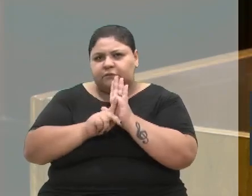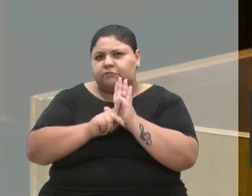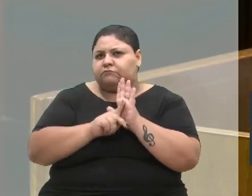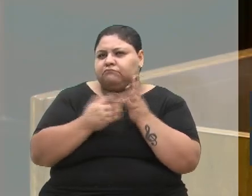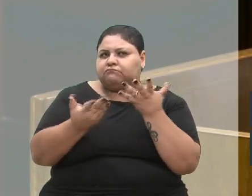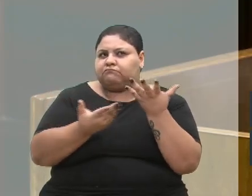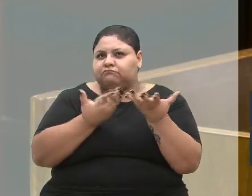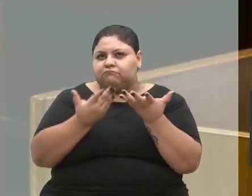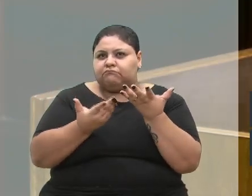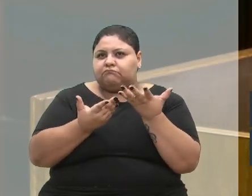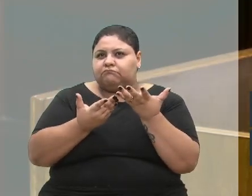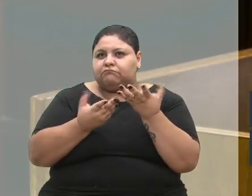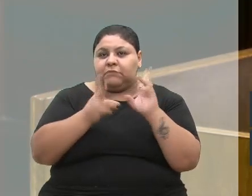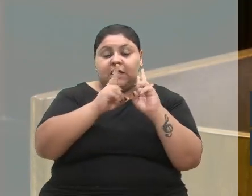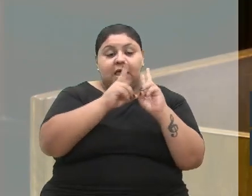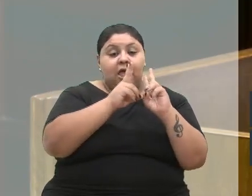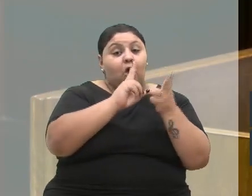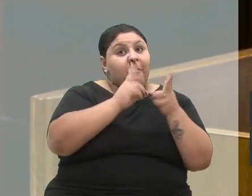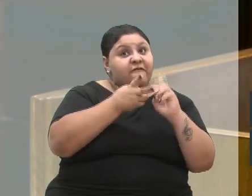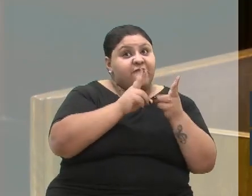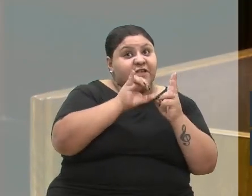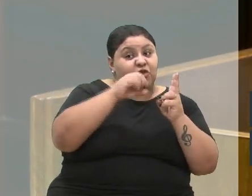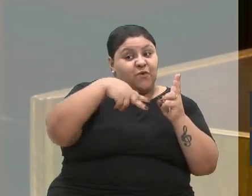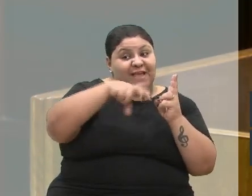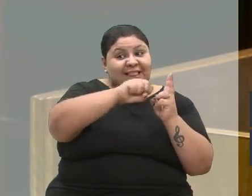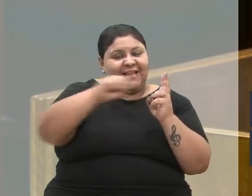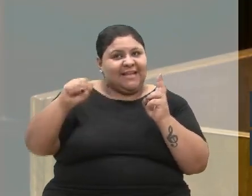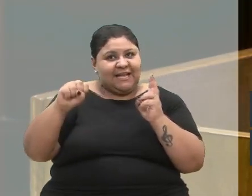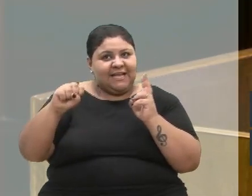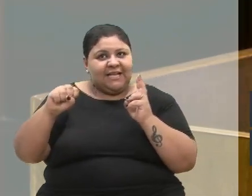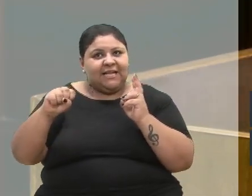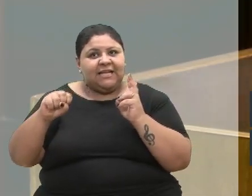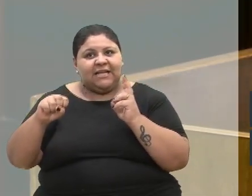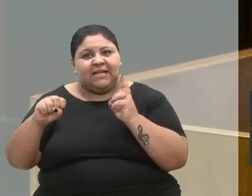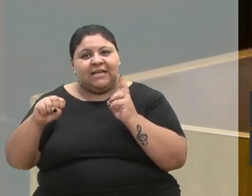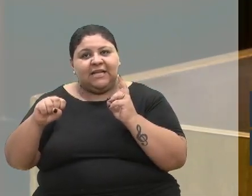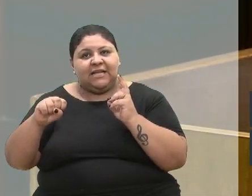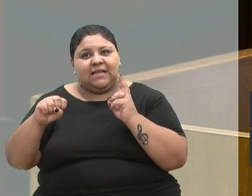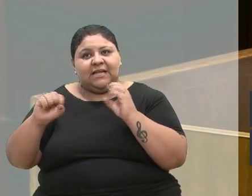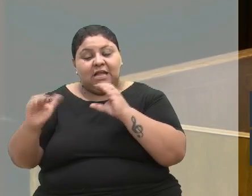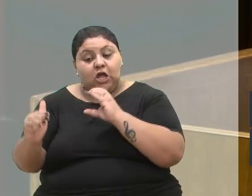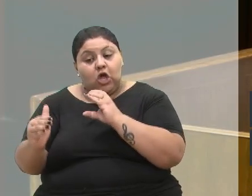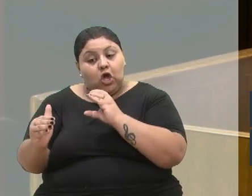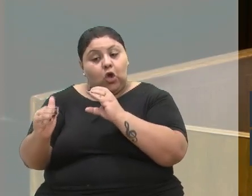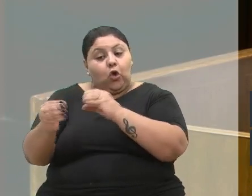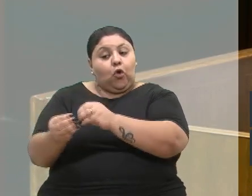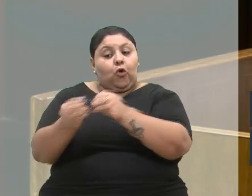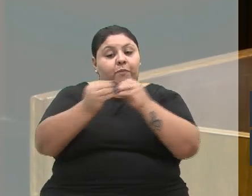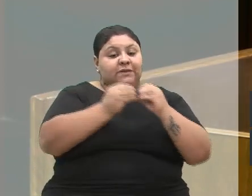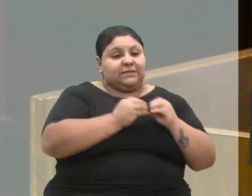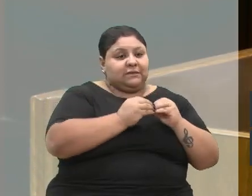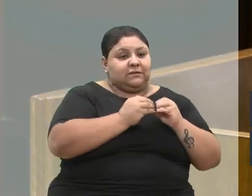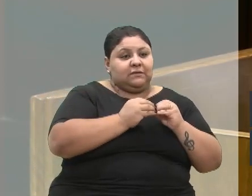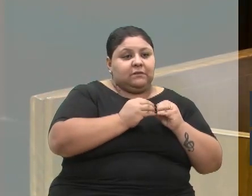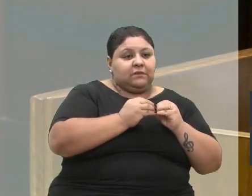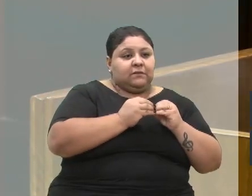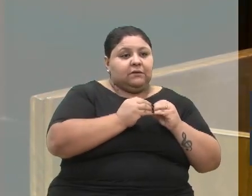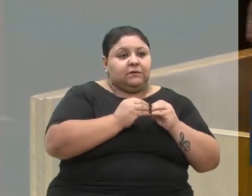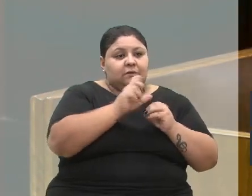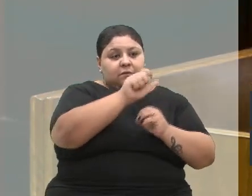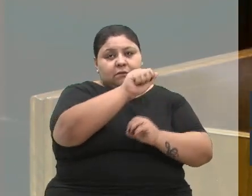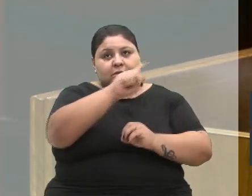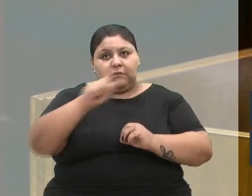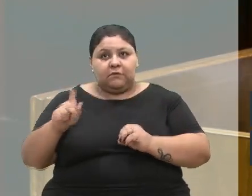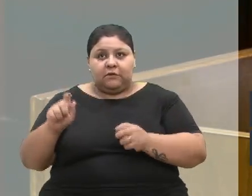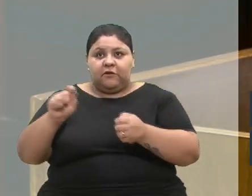é uma van, né, do INSS, que vai vir também pelo Ministério da Previdência e vai poder fazer os atendimentos em